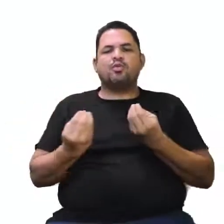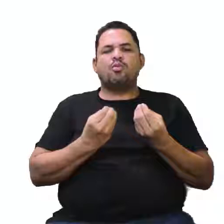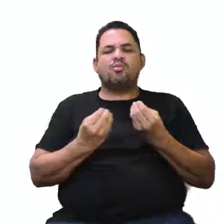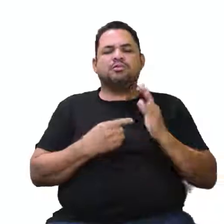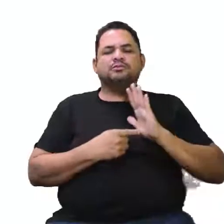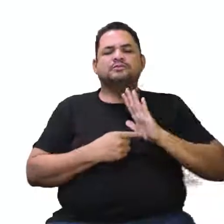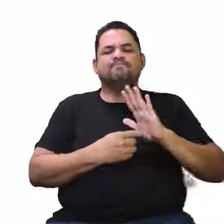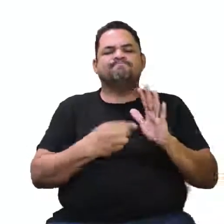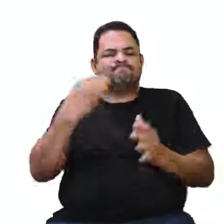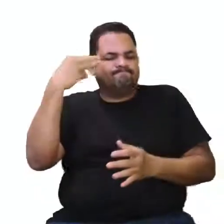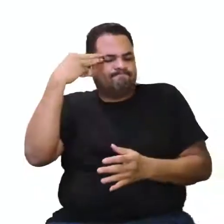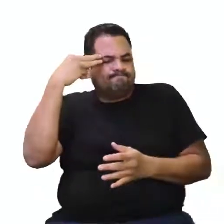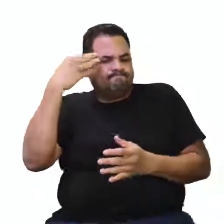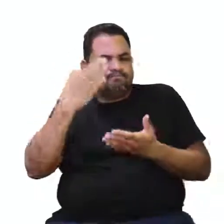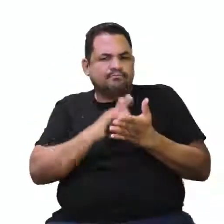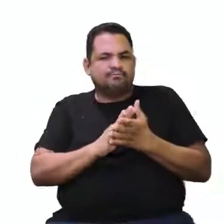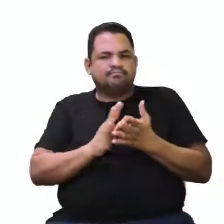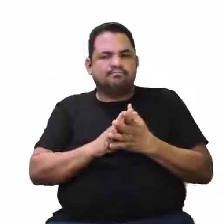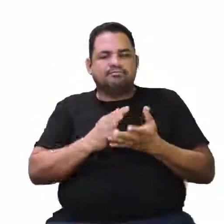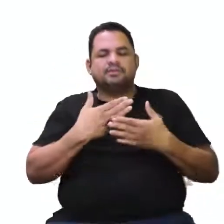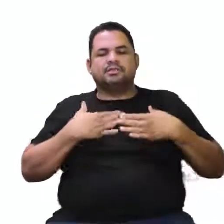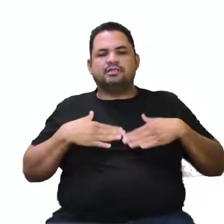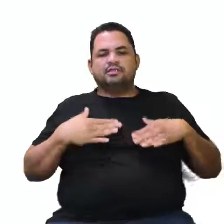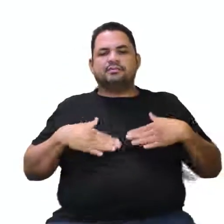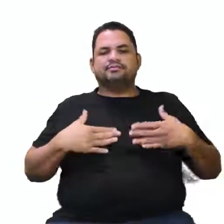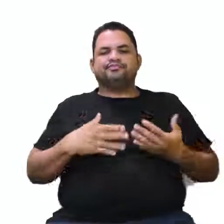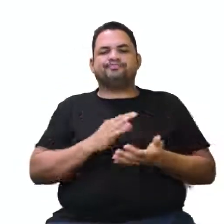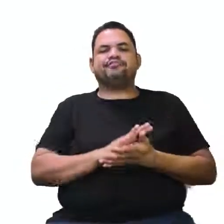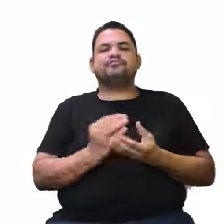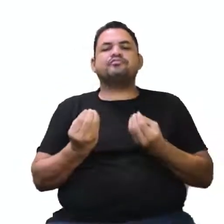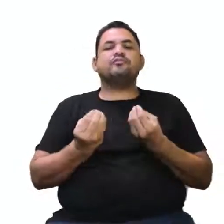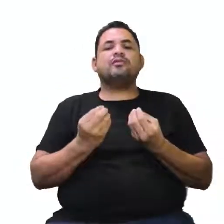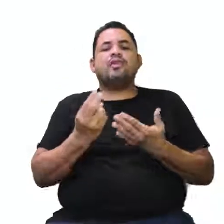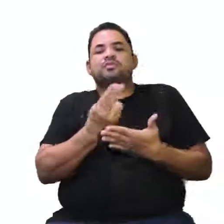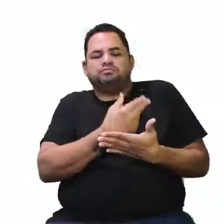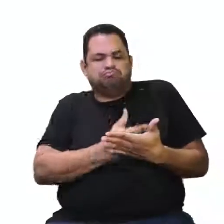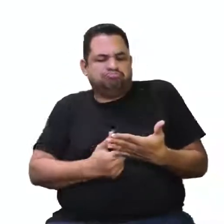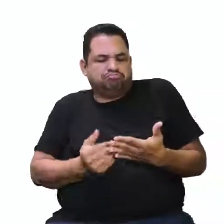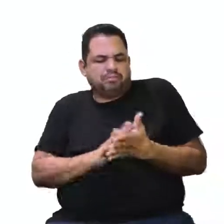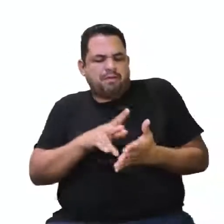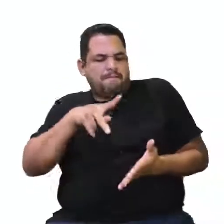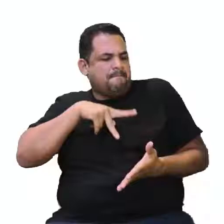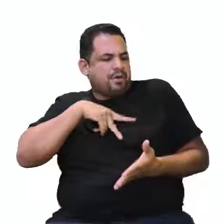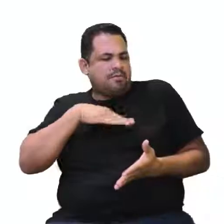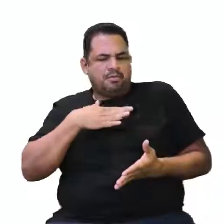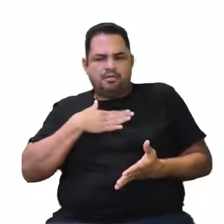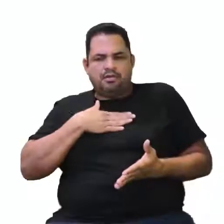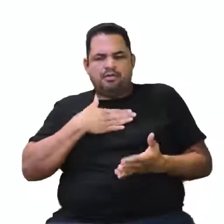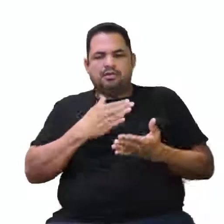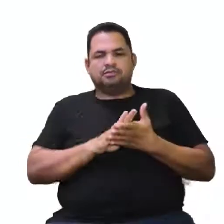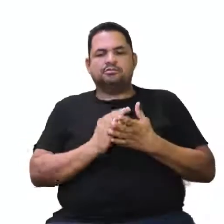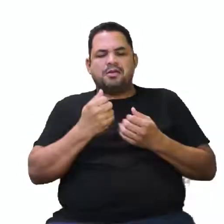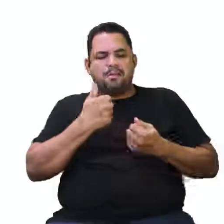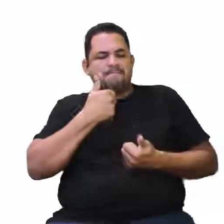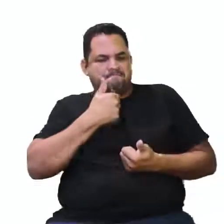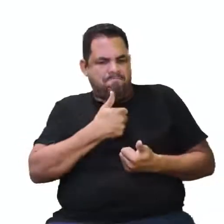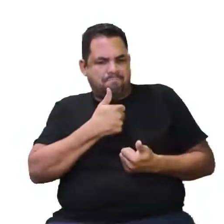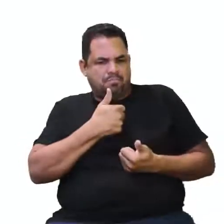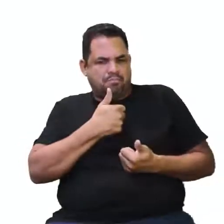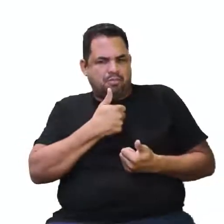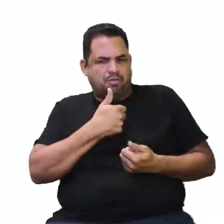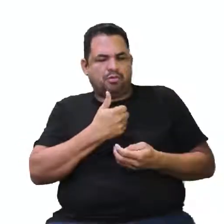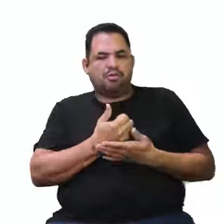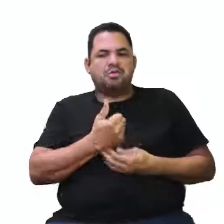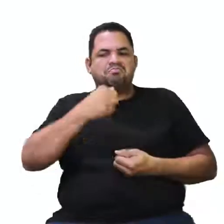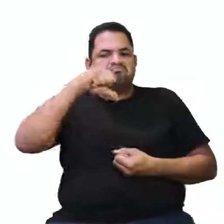essa representação mental aí? Ela é tranquila? Né? Que desenho que eu faço de mim mesmo? É um desenho positivo